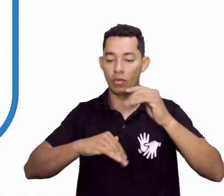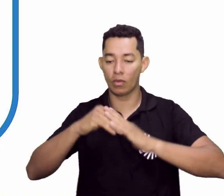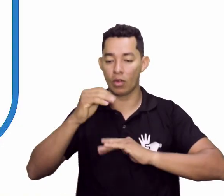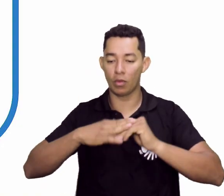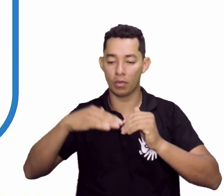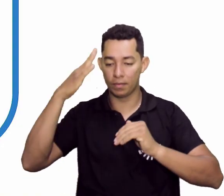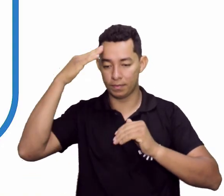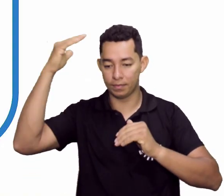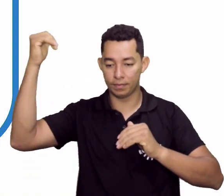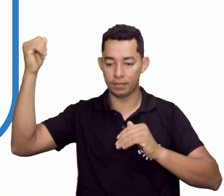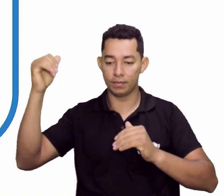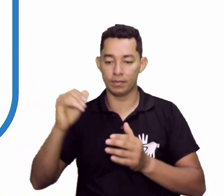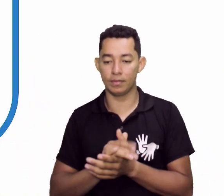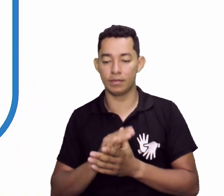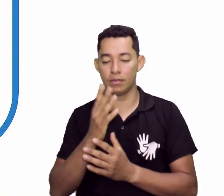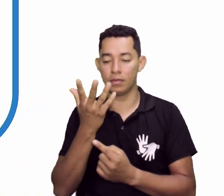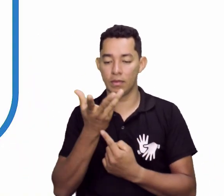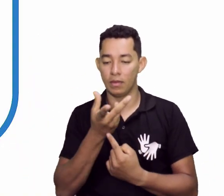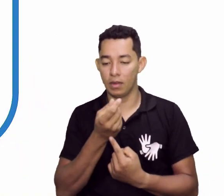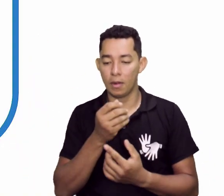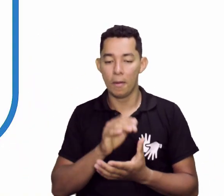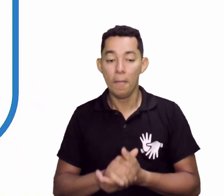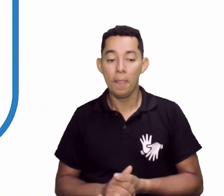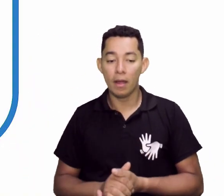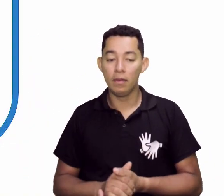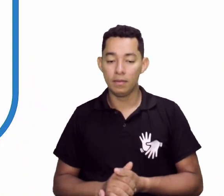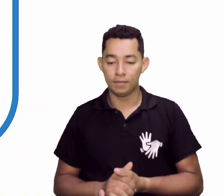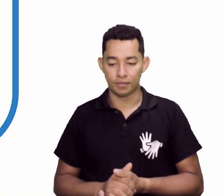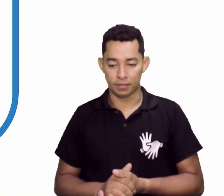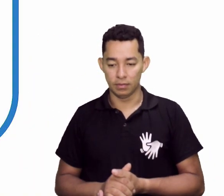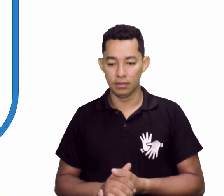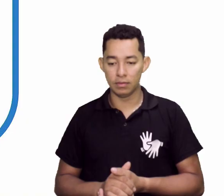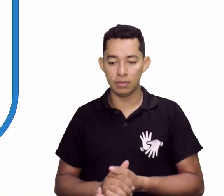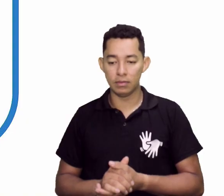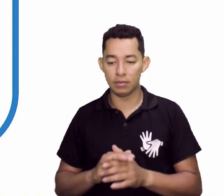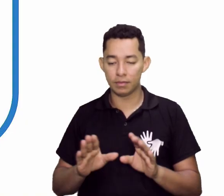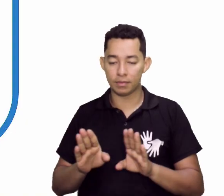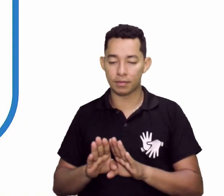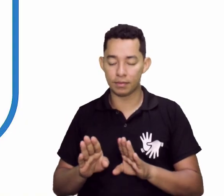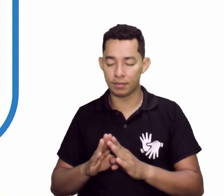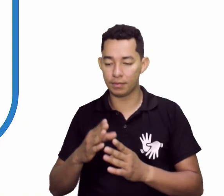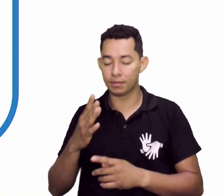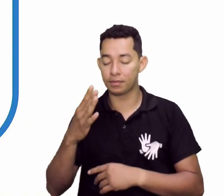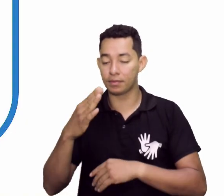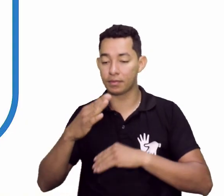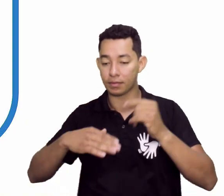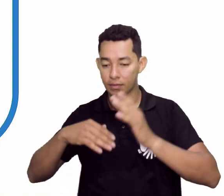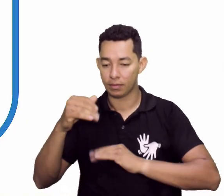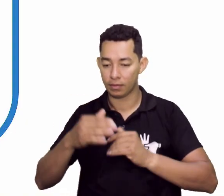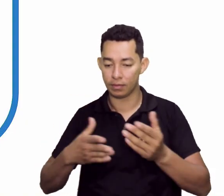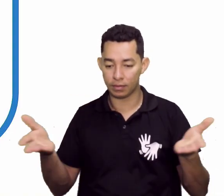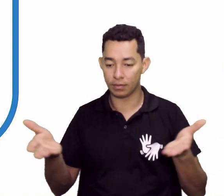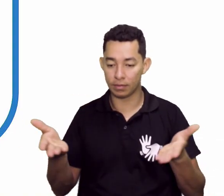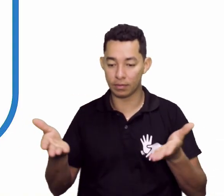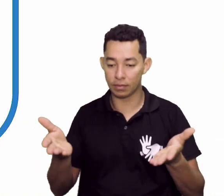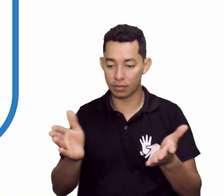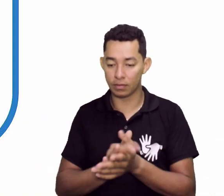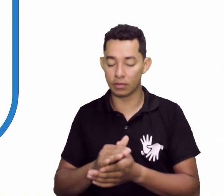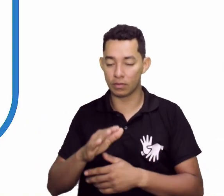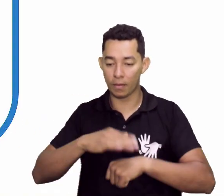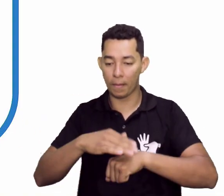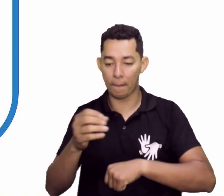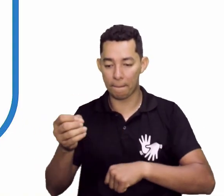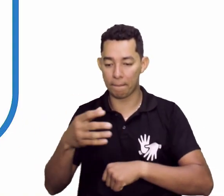também, duas partes aí, né? E os artistas contemporâneos, regionais, vamos falar um pouquinho mais